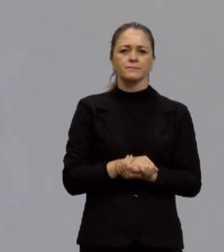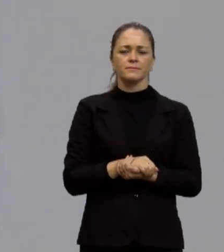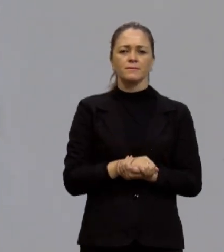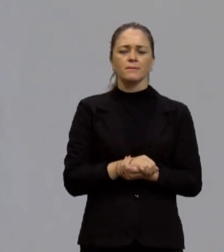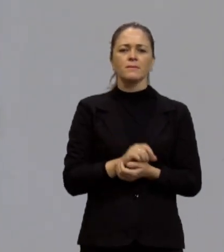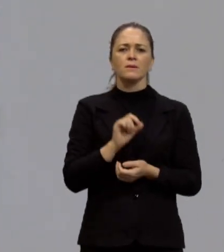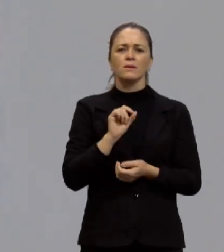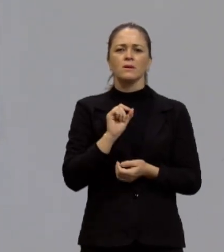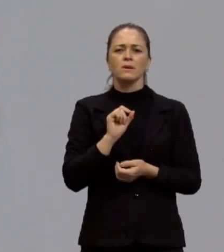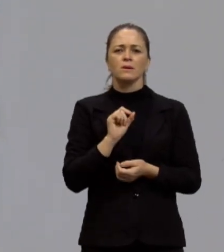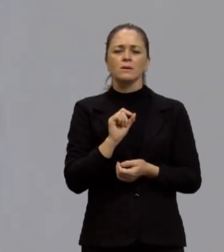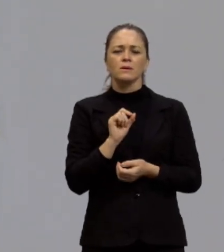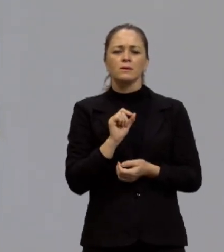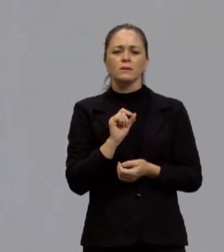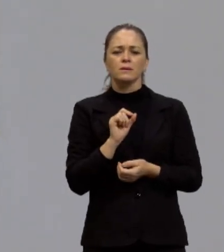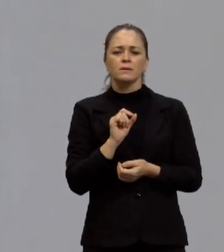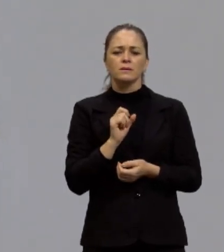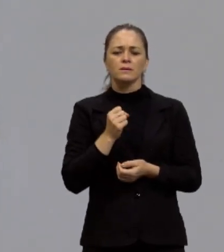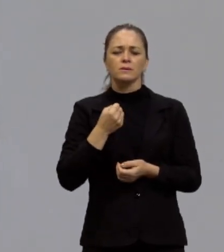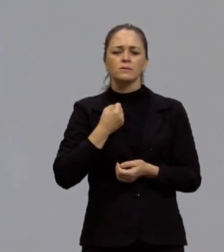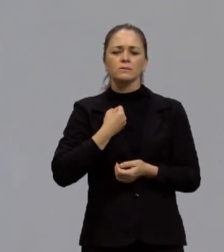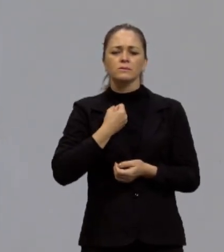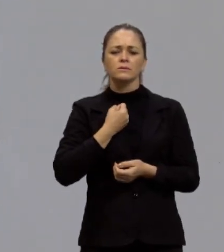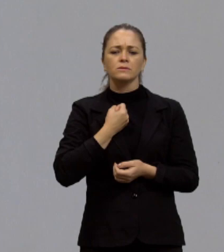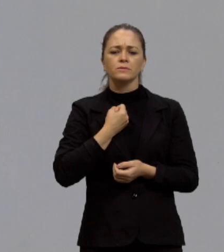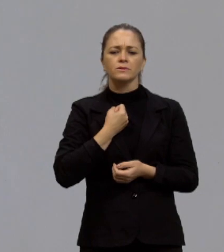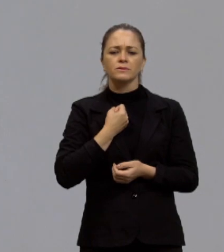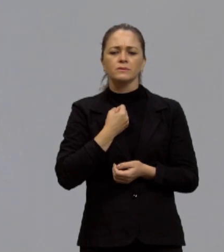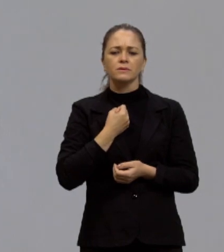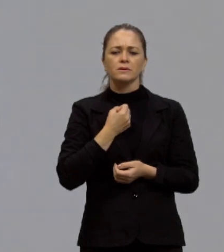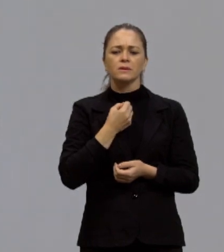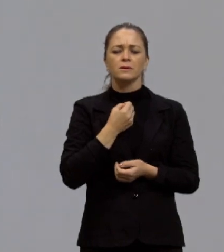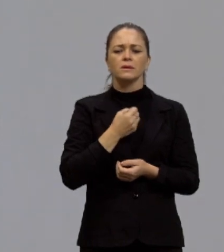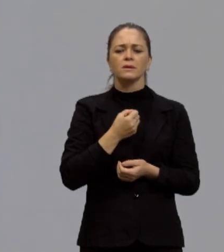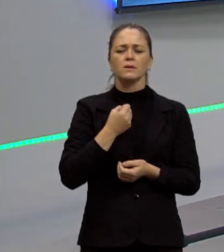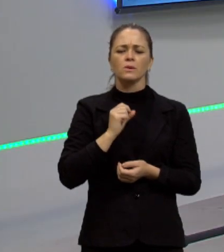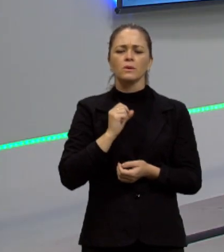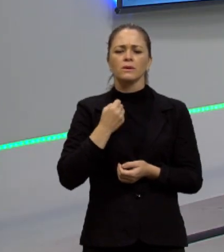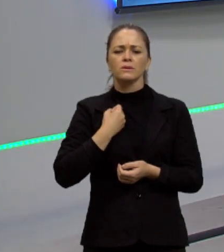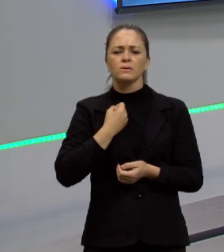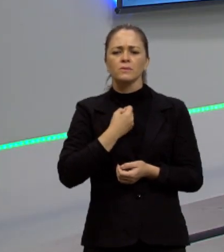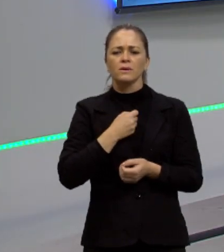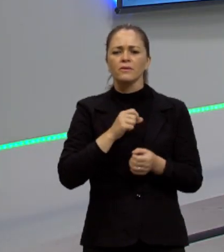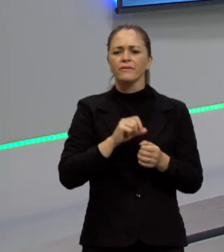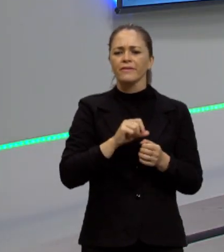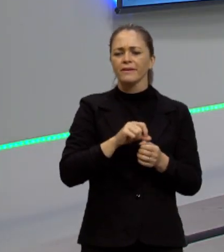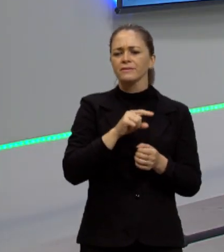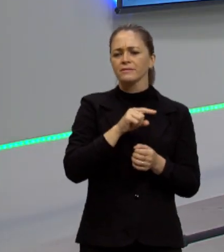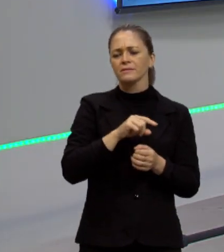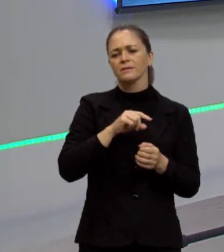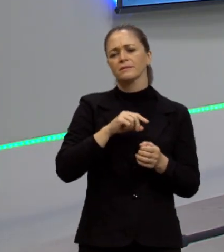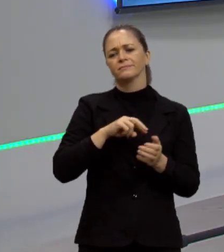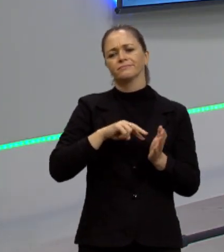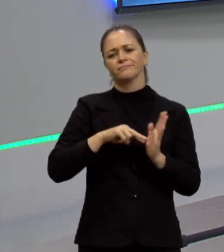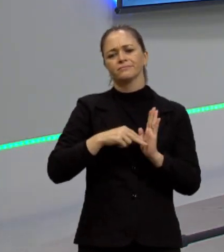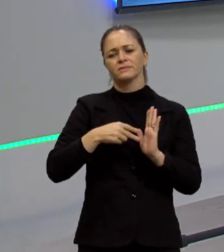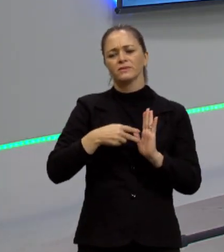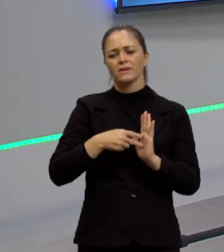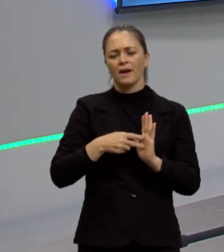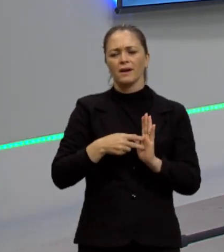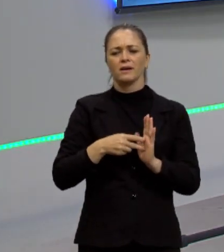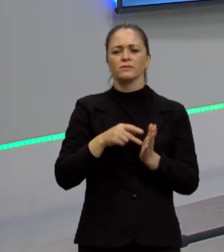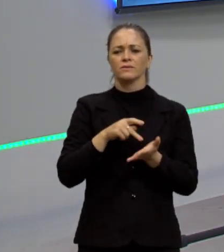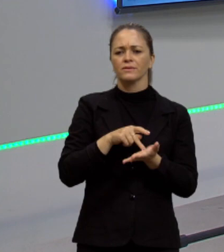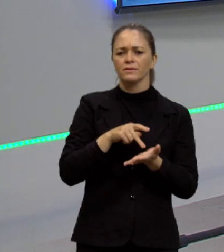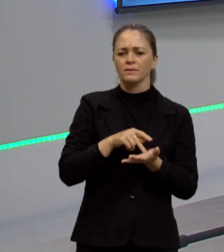Quais são os números que satisfazem essa frase, ou melhor, que fazem essa frase ter sentido? Os números